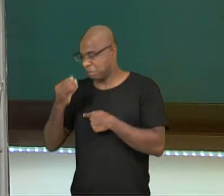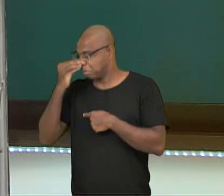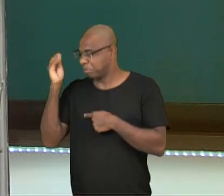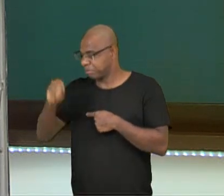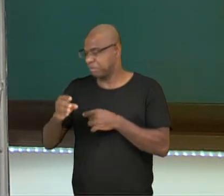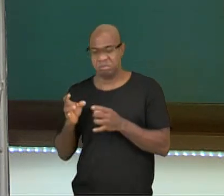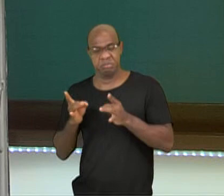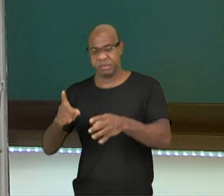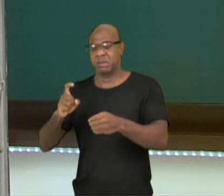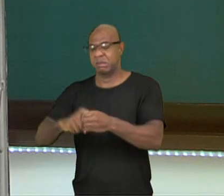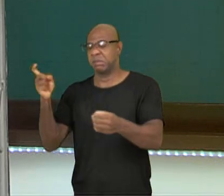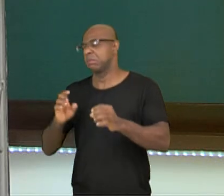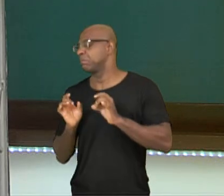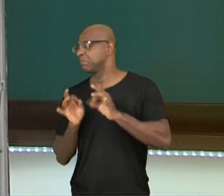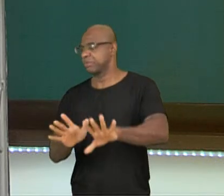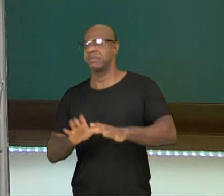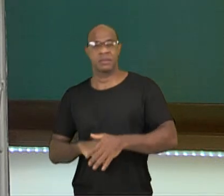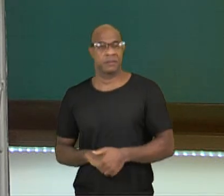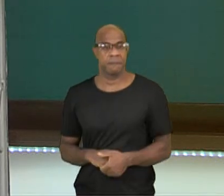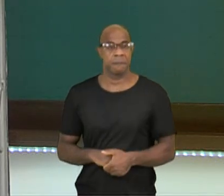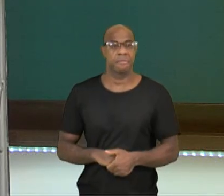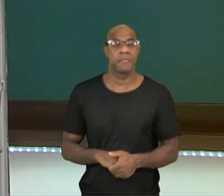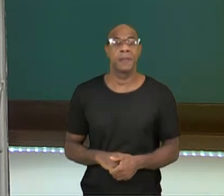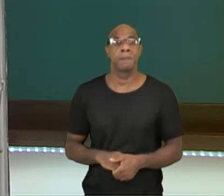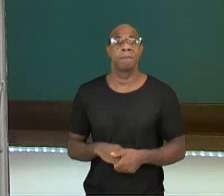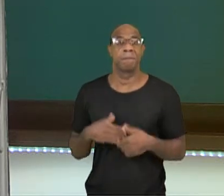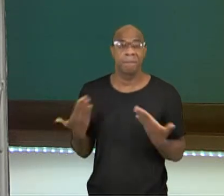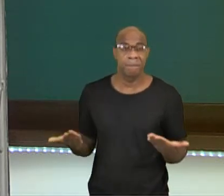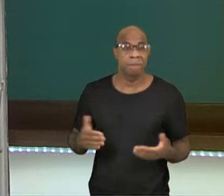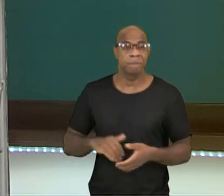coisa horrível, gente. Aí, o que eles fizeram?